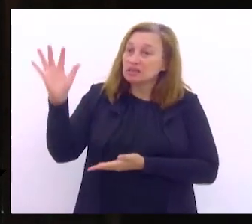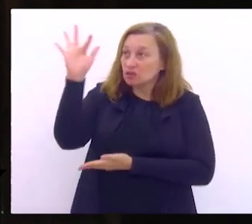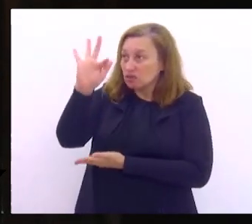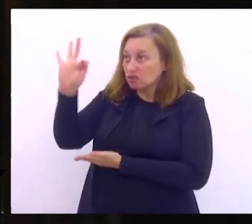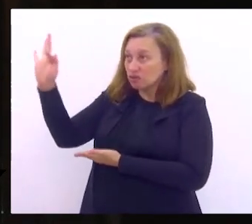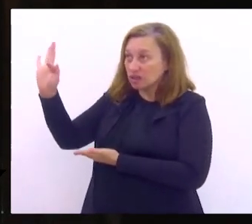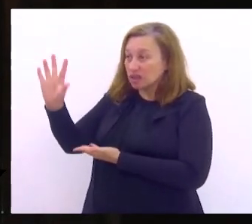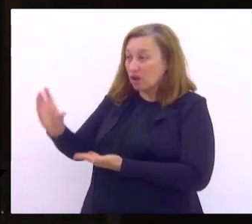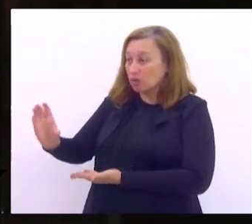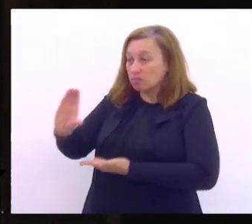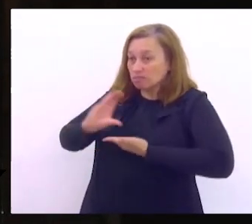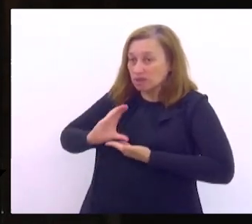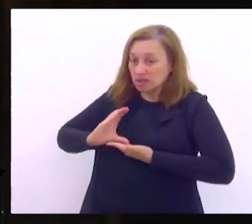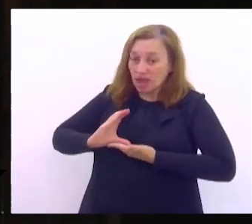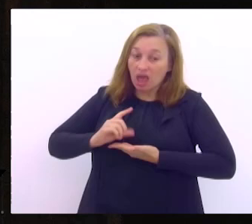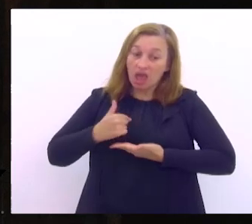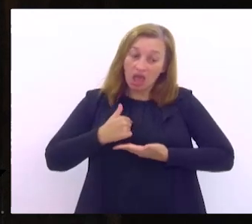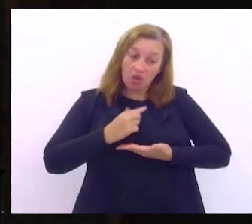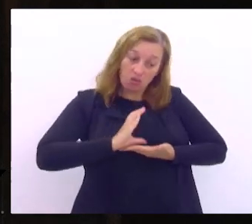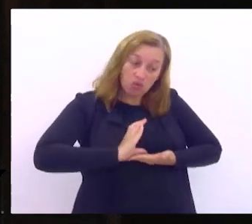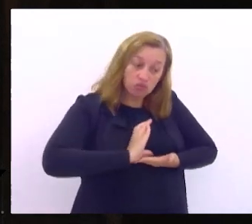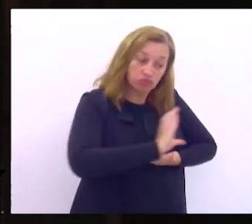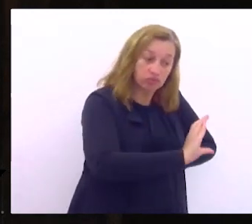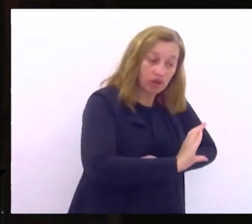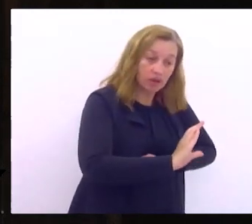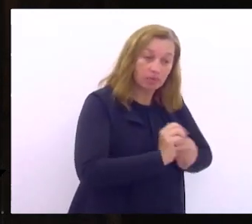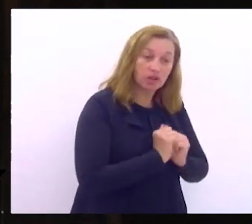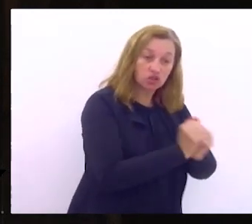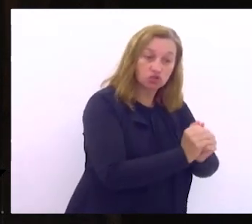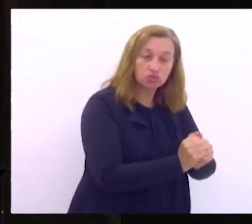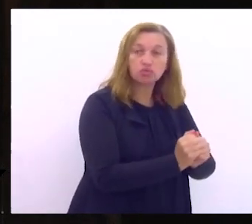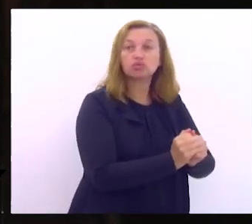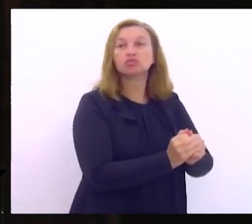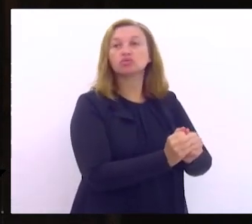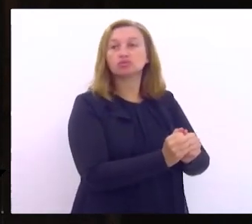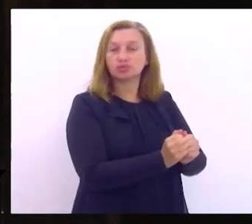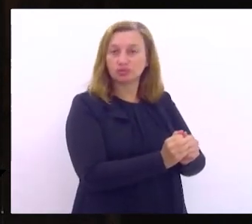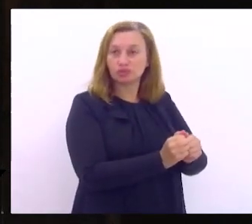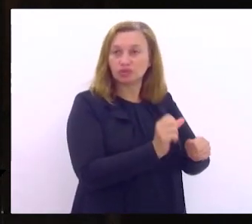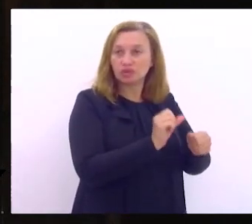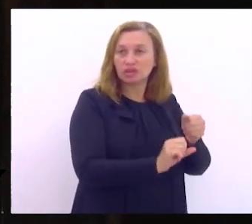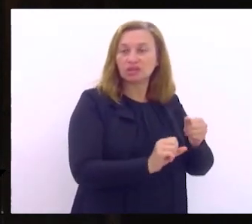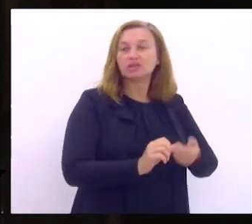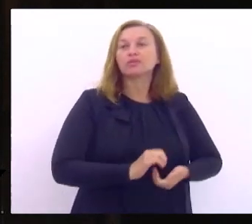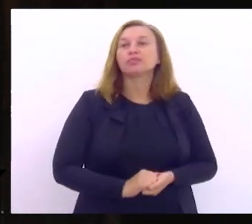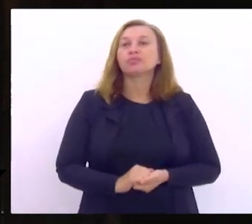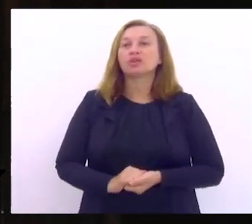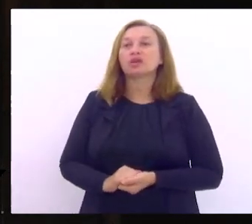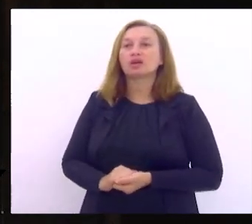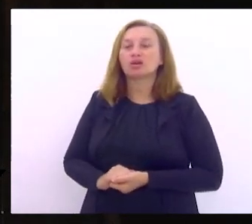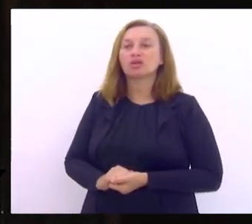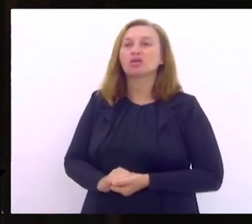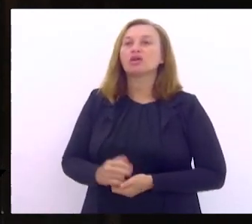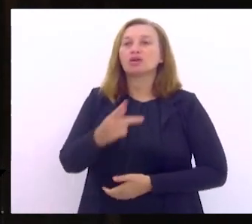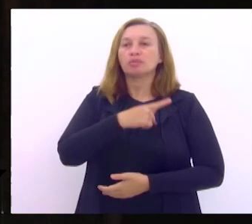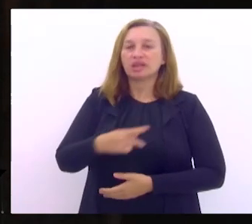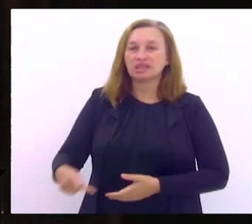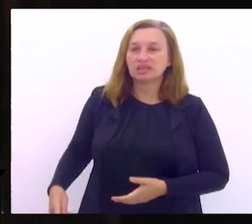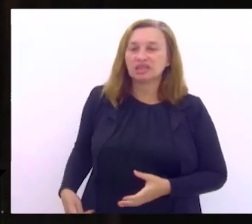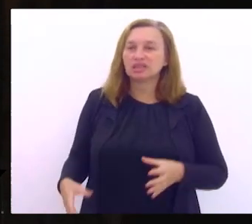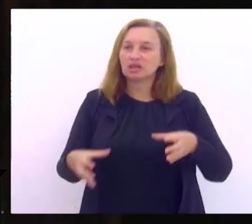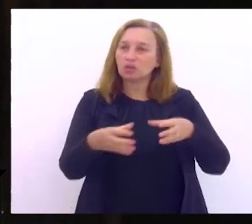nós vamos fazer juntos, que foi o Rafael Pisciani. Com o apoio do atual presidente da Comissão de